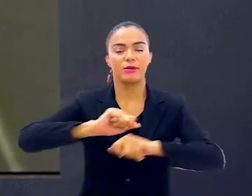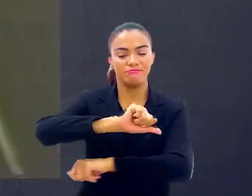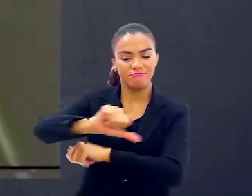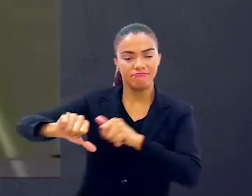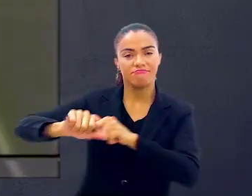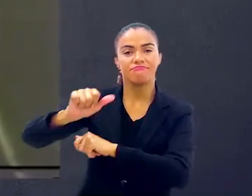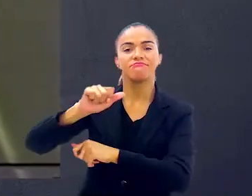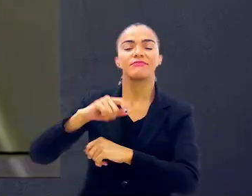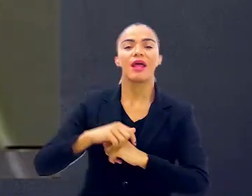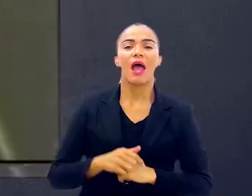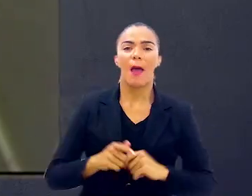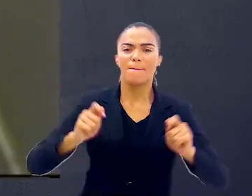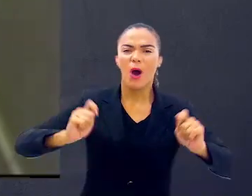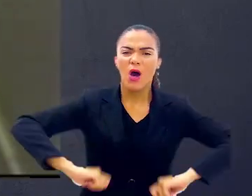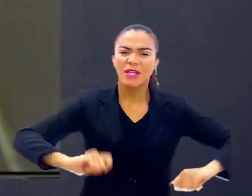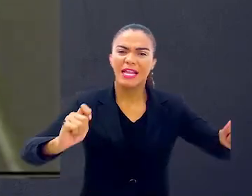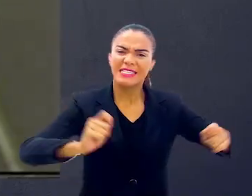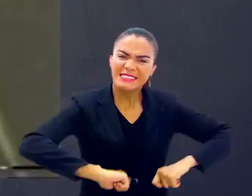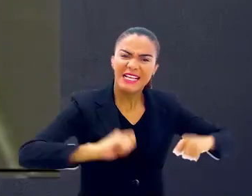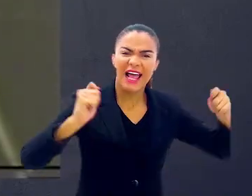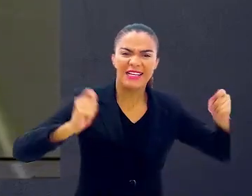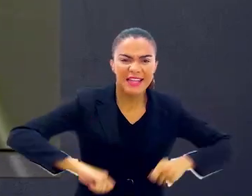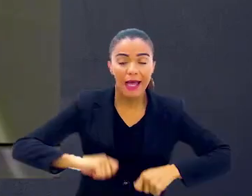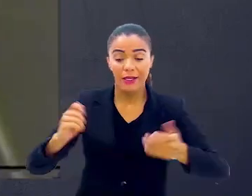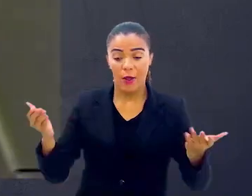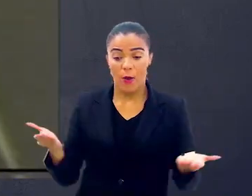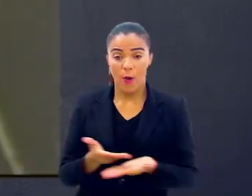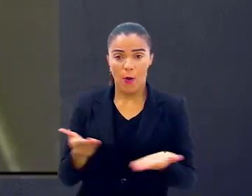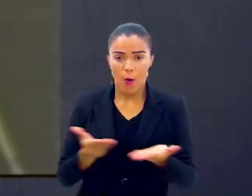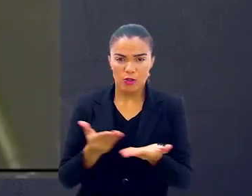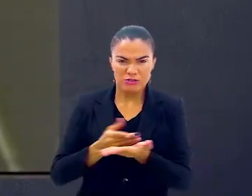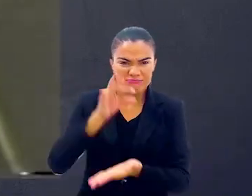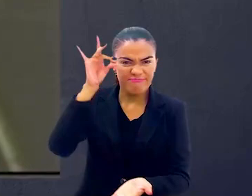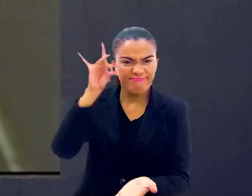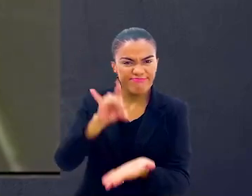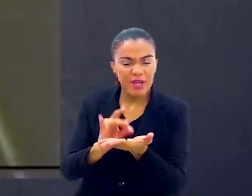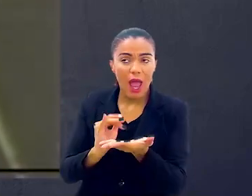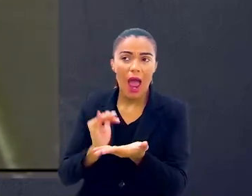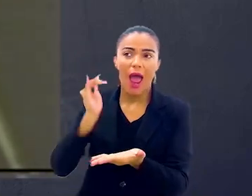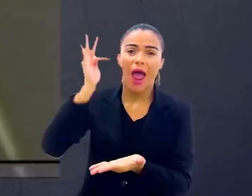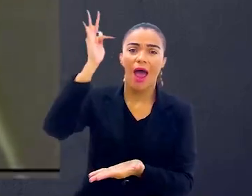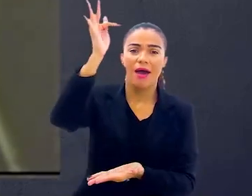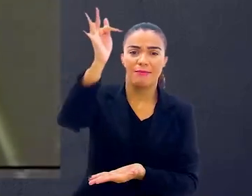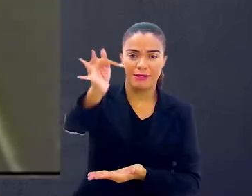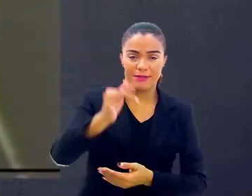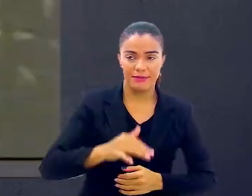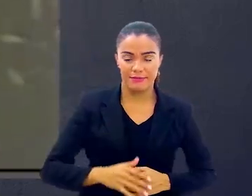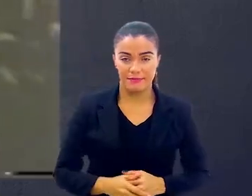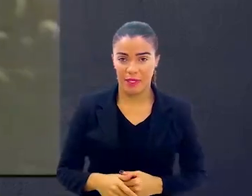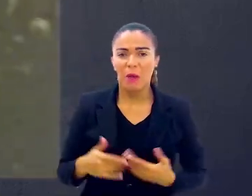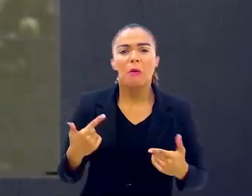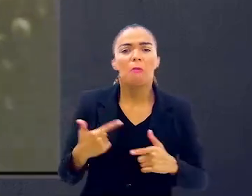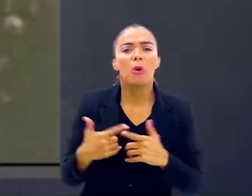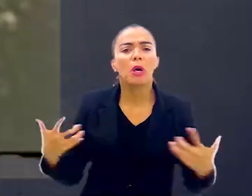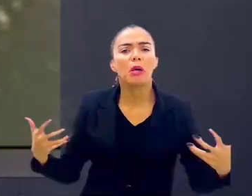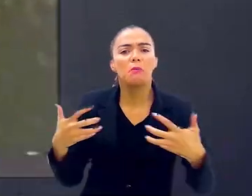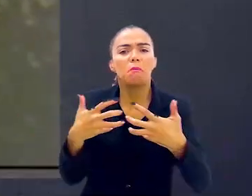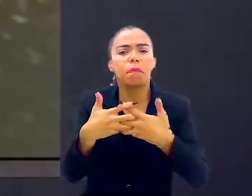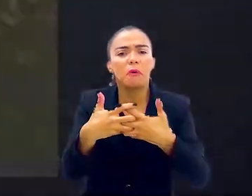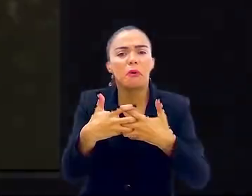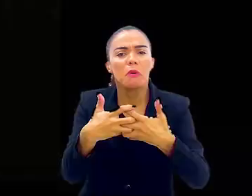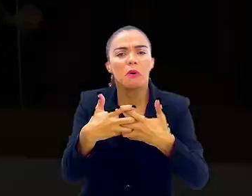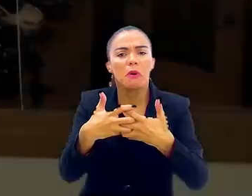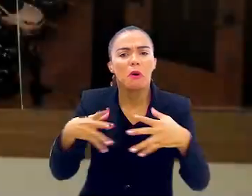para tornar as potencialidades de hoje nas realidades de amanhã. Por que houve a